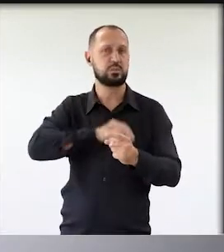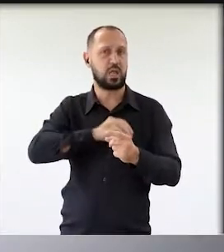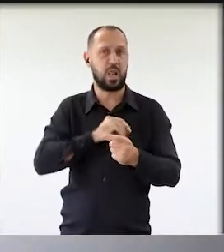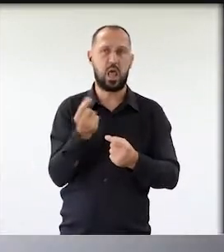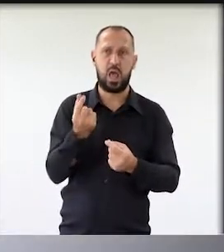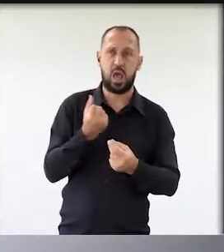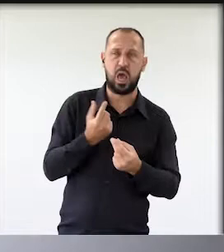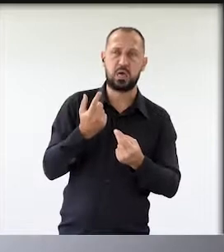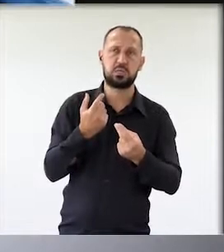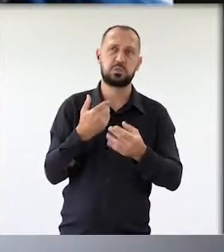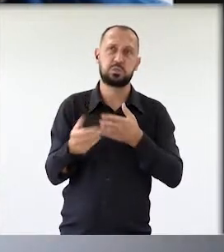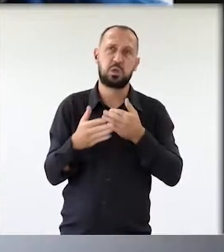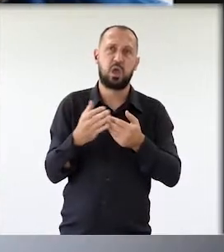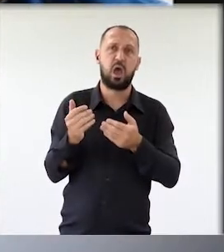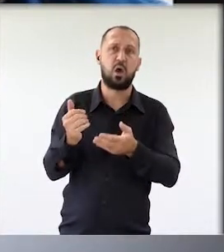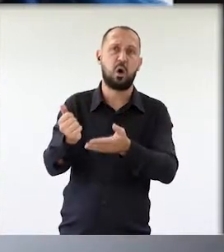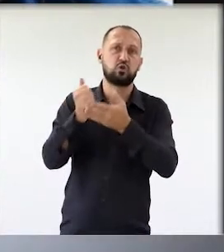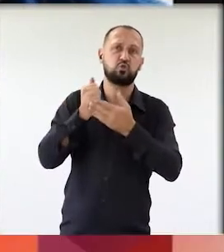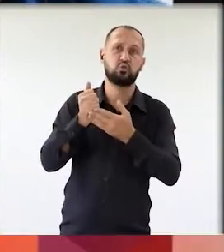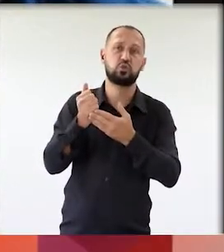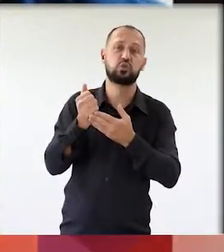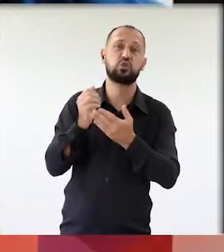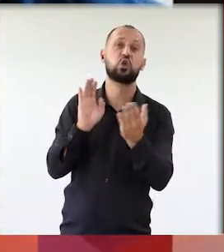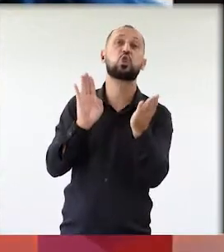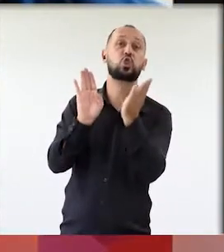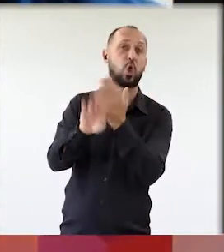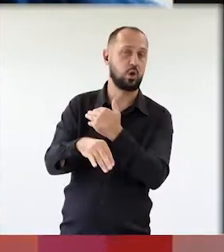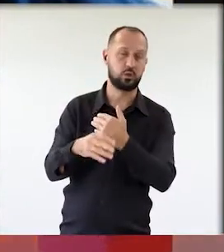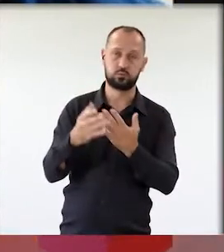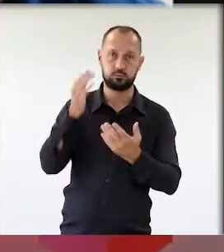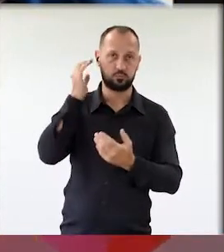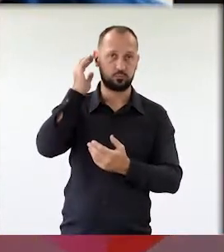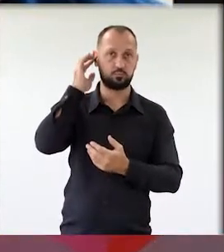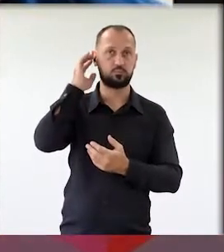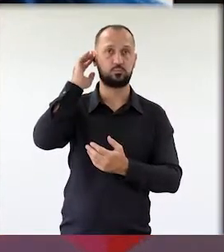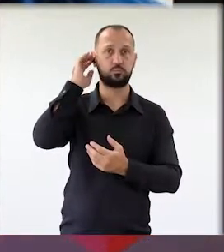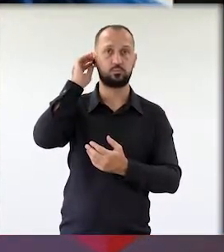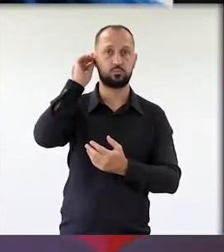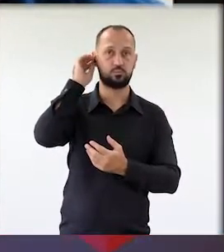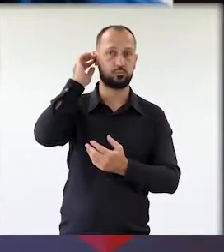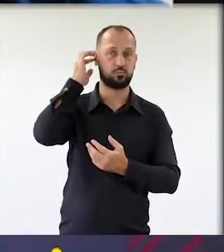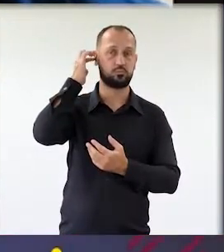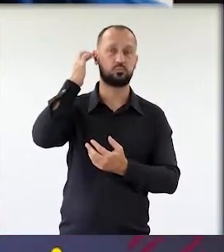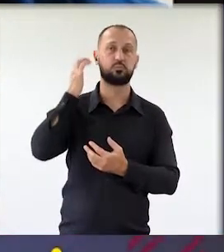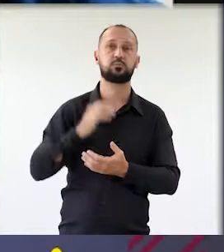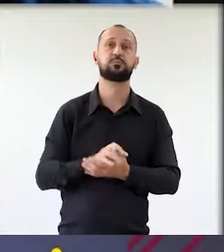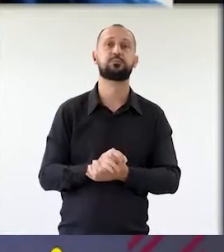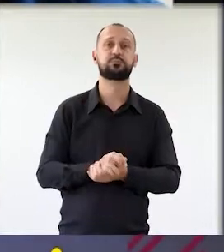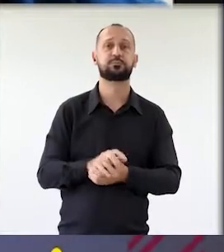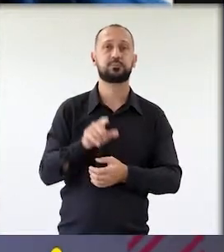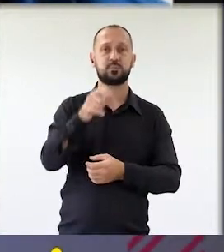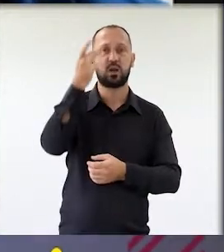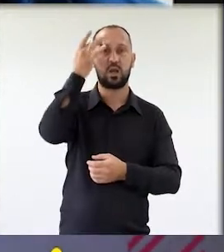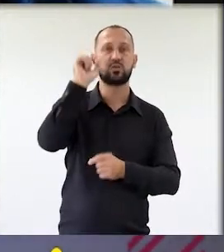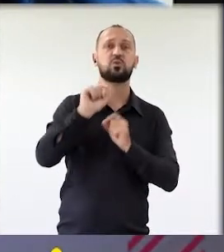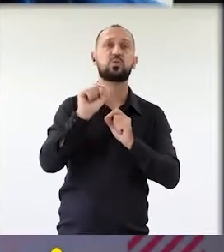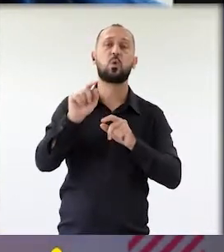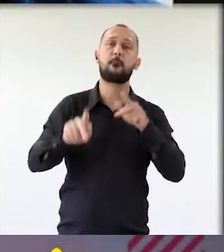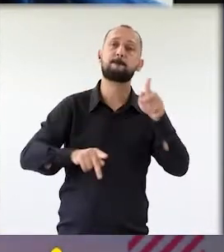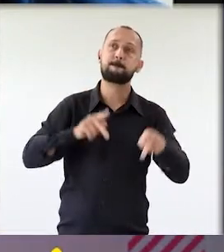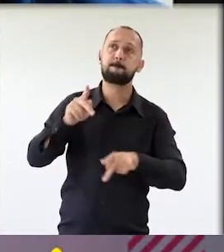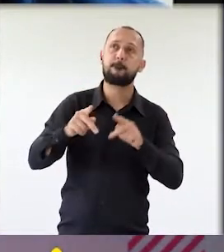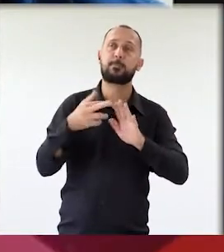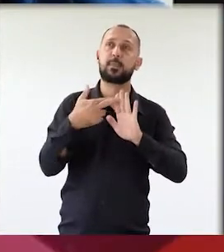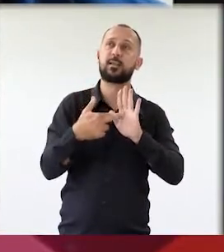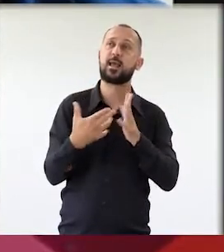troca, seja em dinheiro, salário, ou seja mesmo em algum tipo de benefício. E a senhora acredita que a